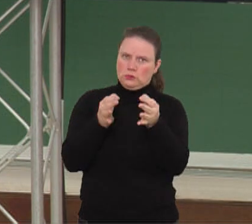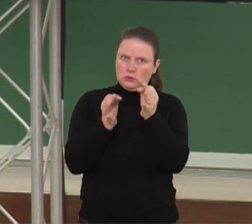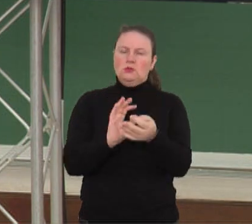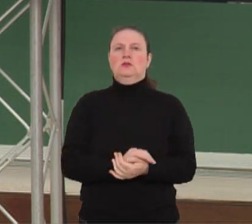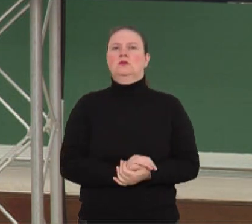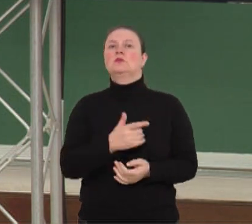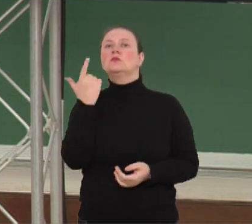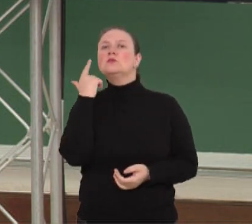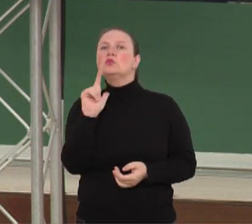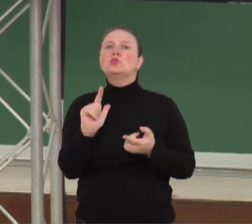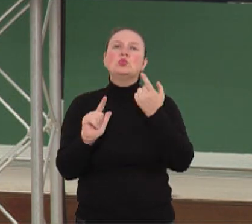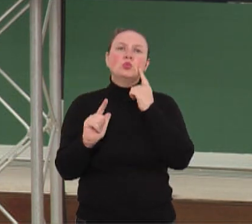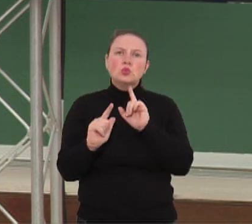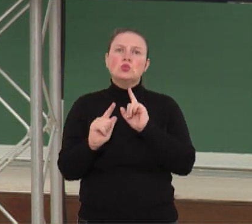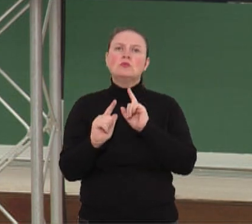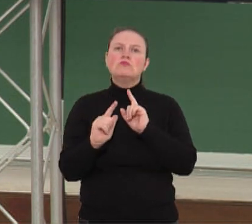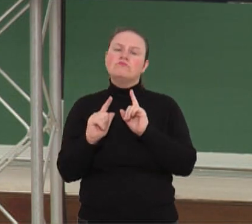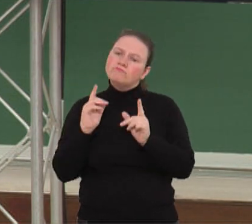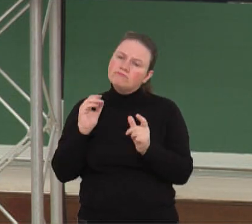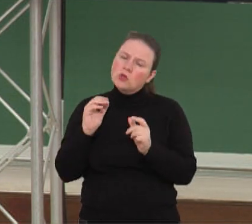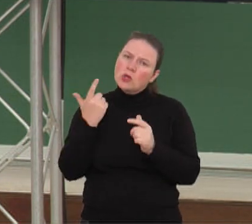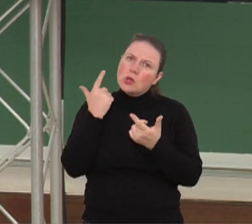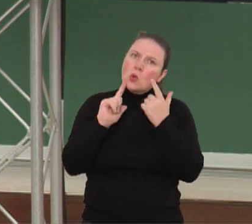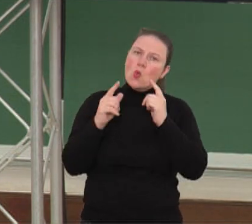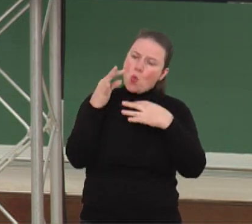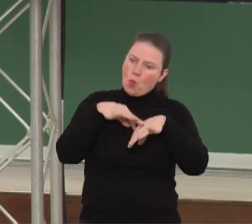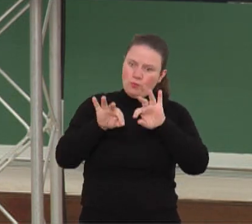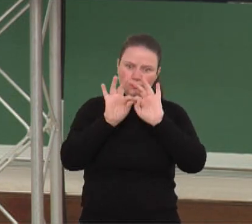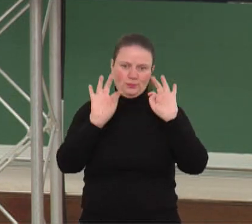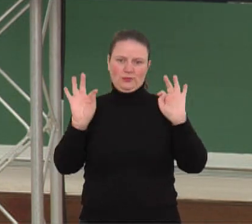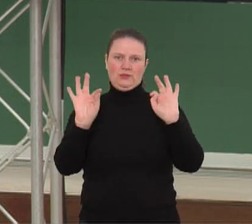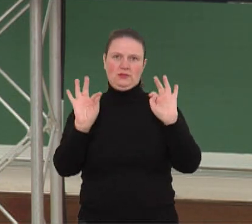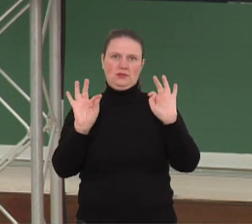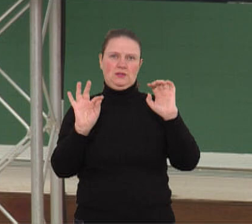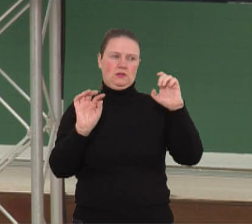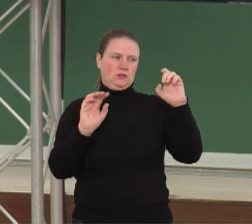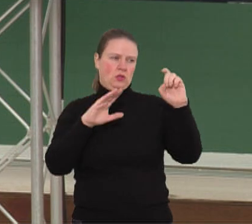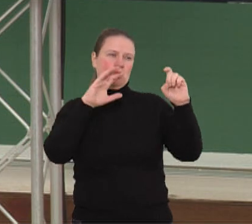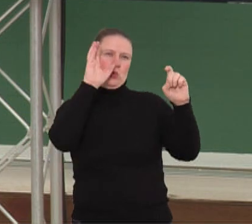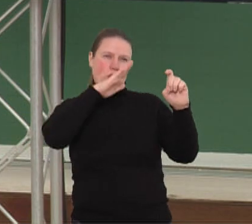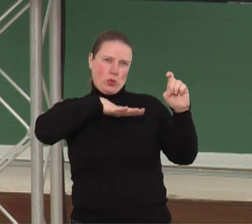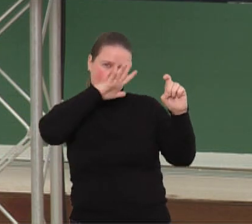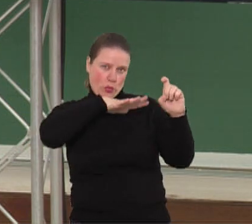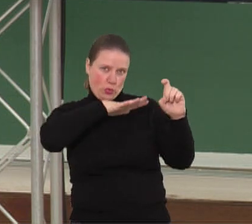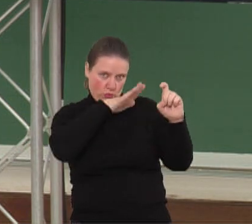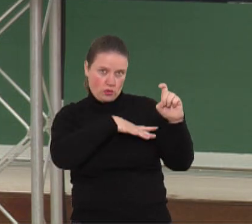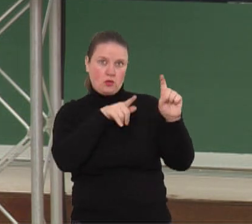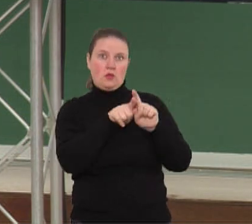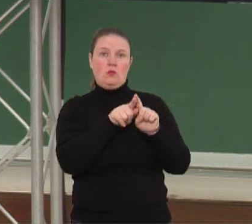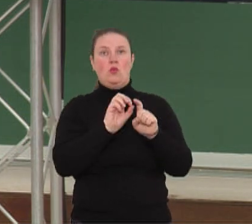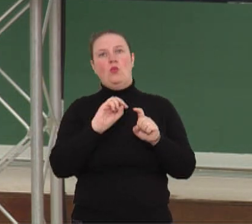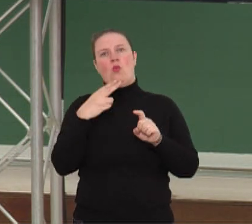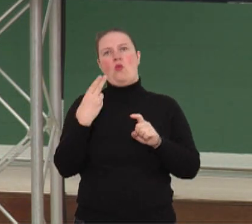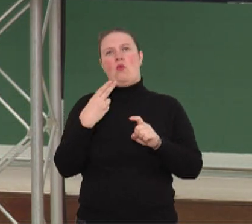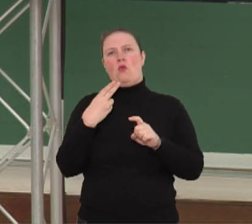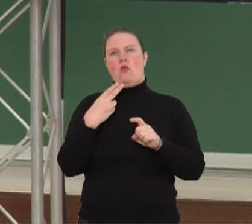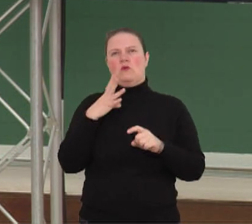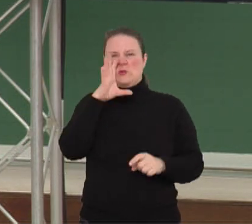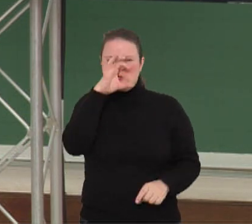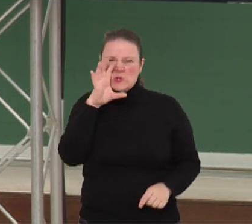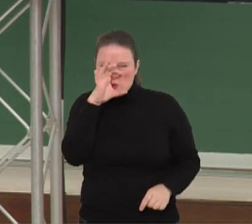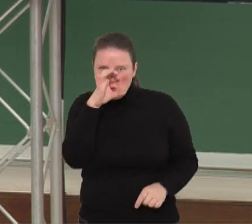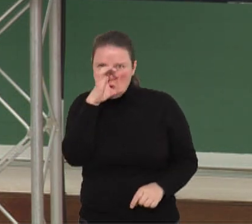poder conseguir algo muito bom, um presente dos deuses, ou o que acontecia de castigo para aqueles que não tivessem um bom